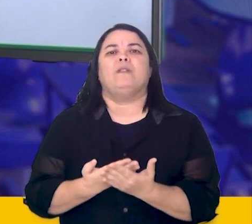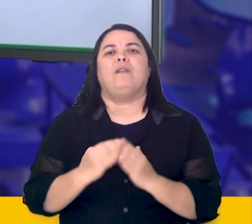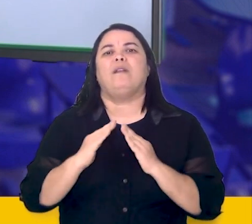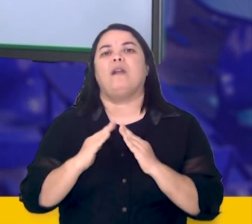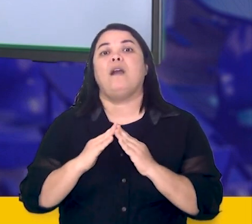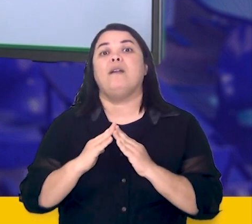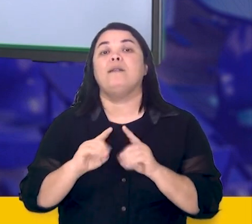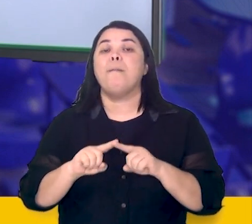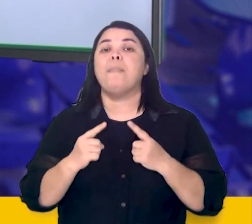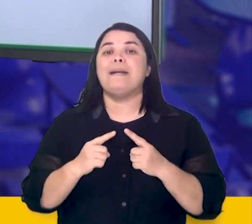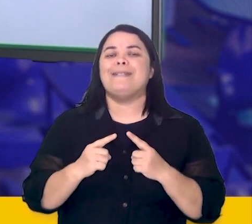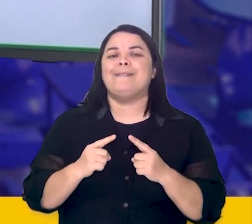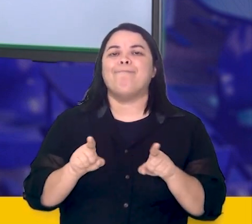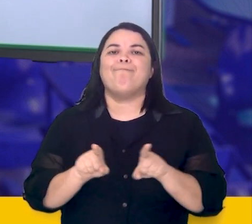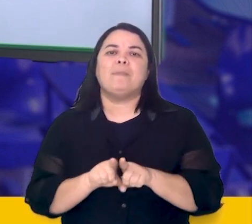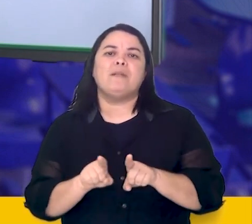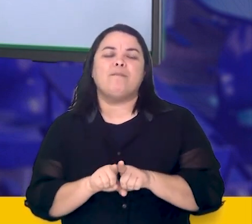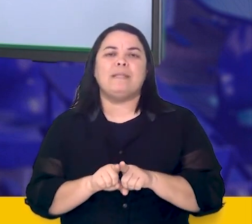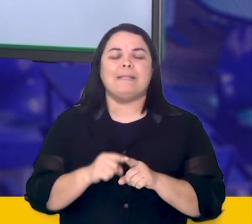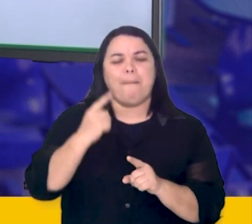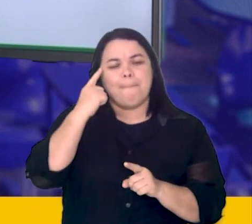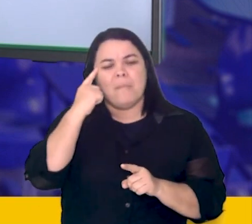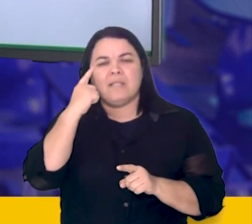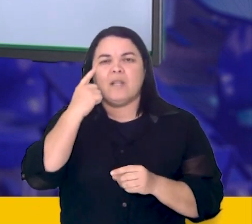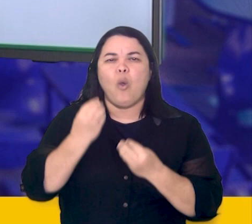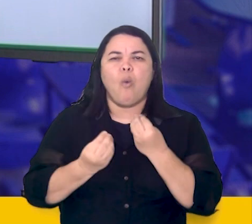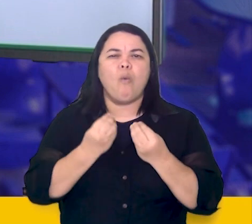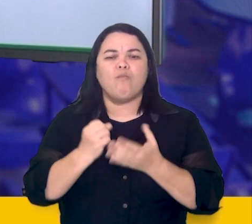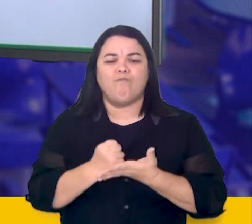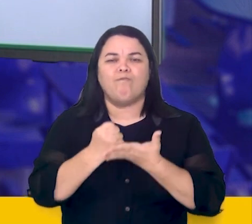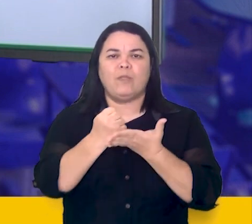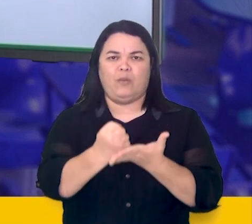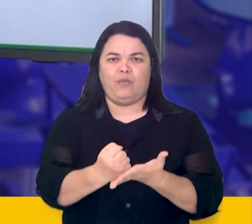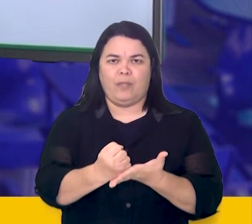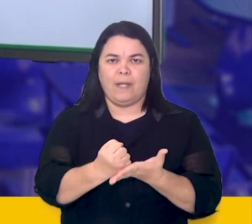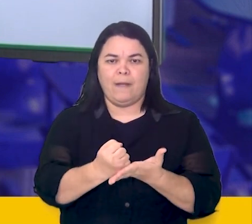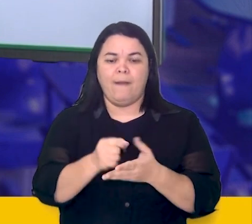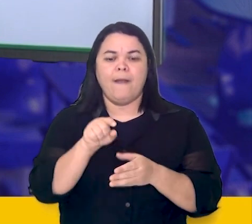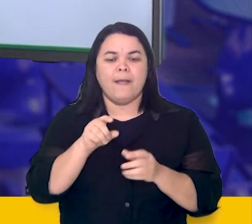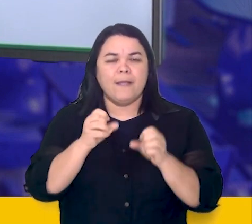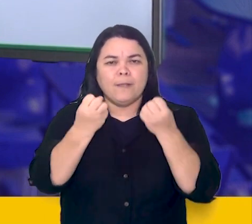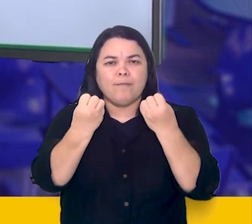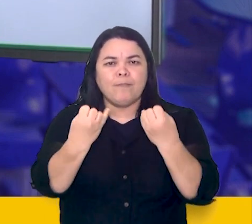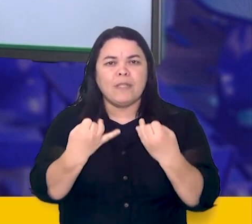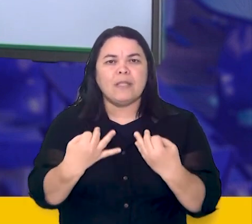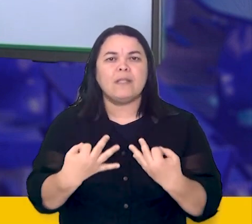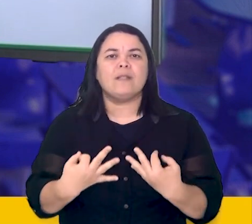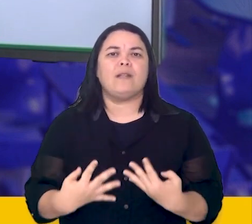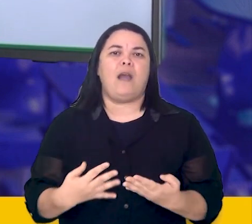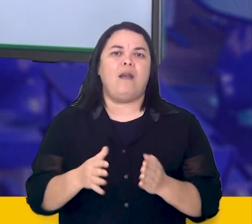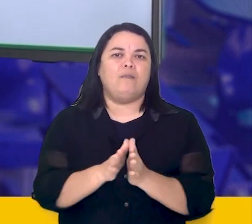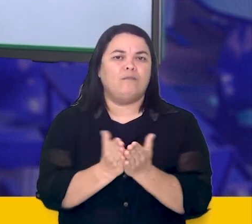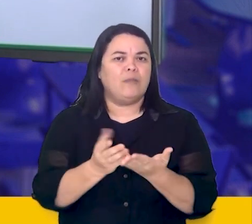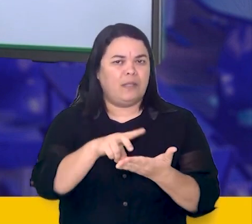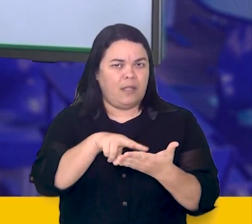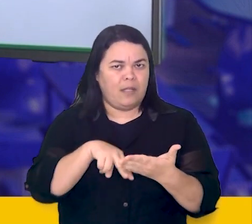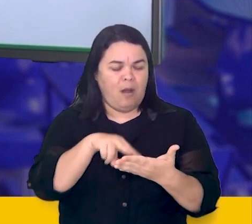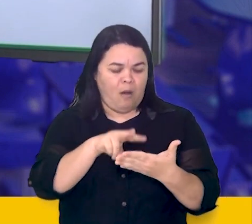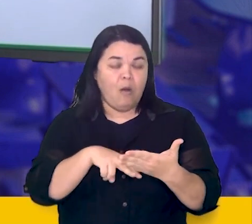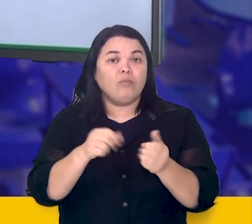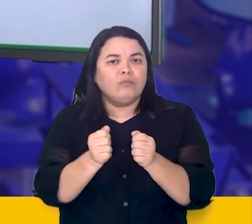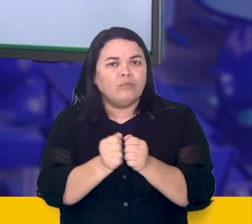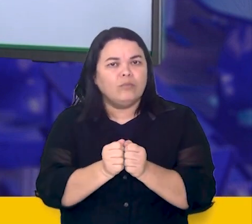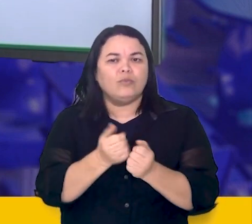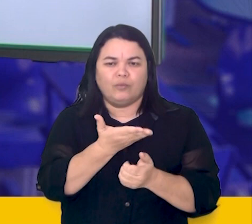casa, mas também tem pensado de formas de te auxiliar com esse material. Então estamos aqui também para fazer a correção desse